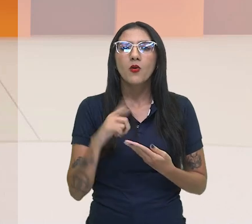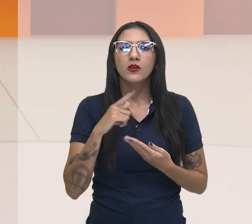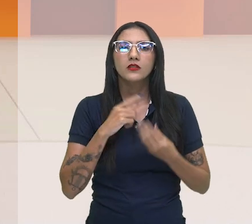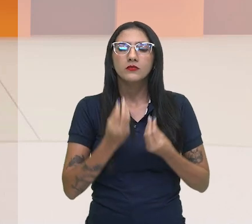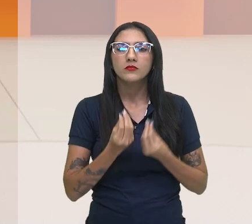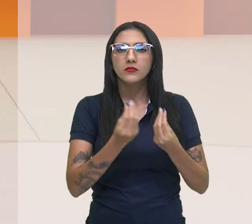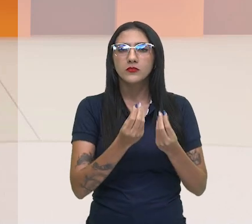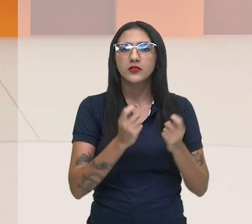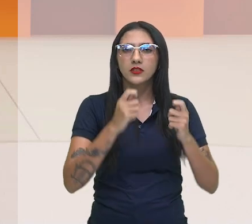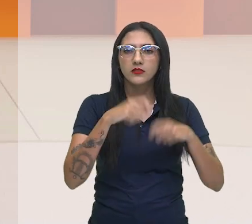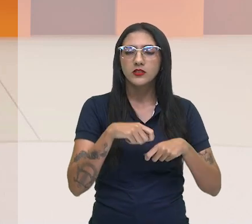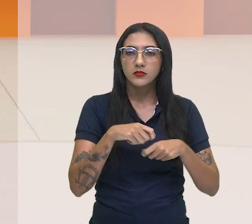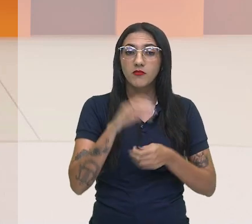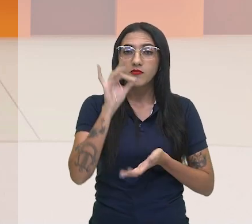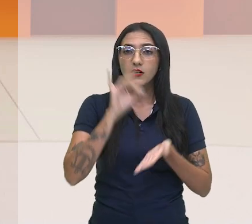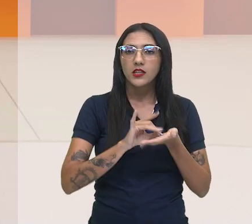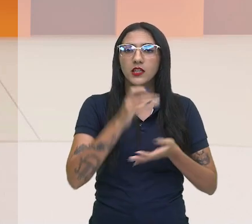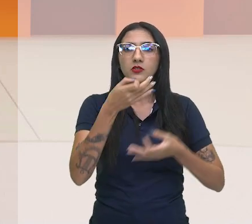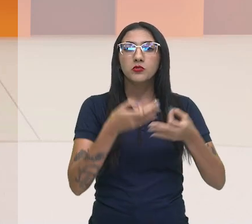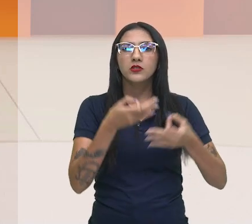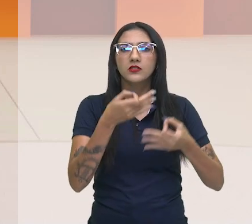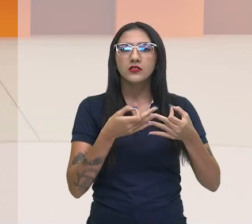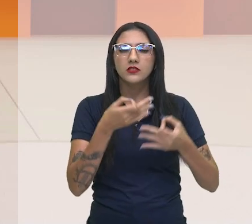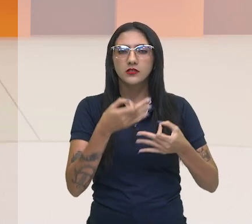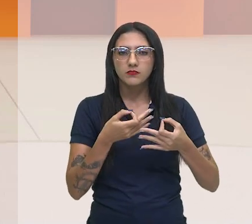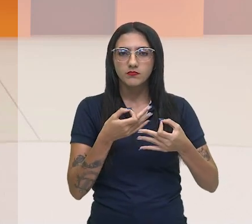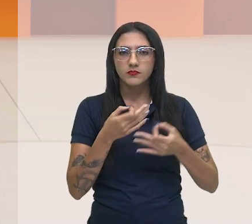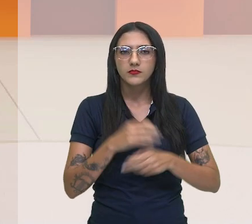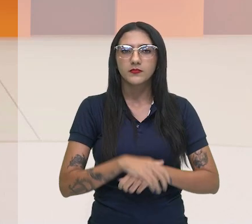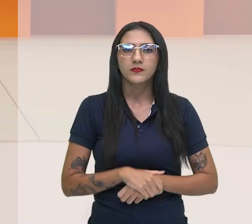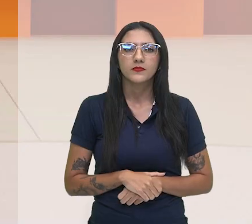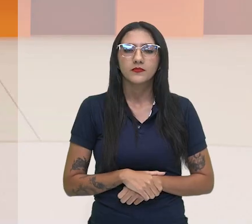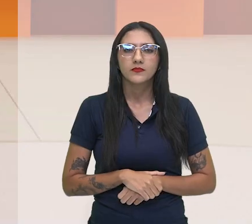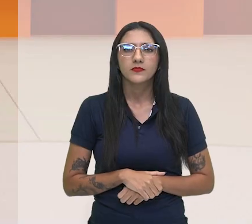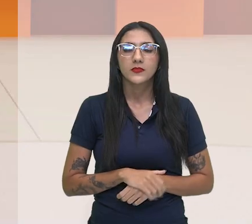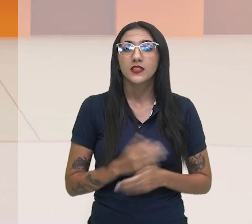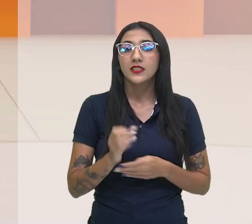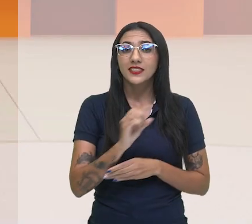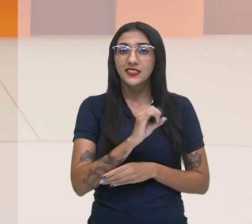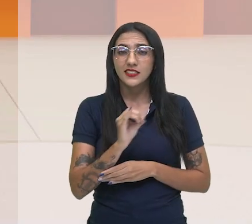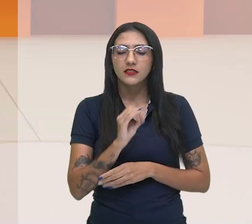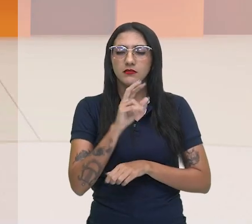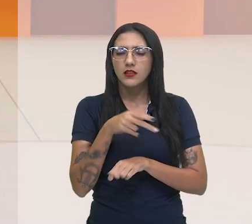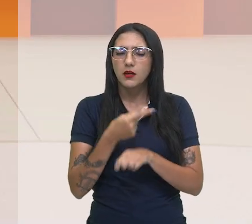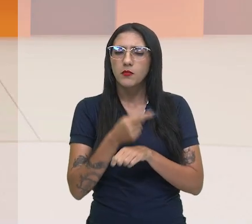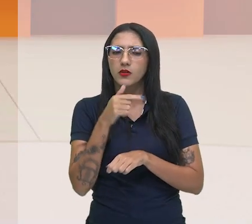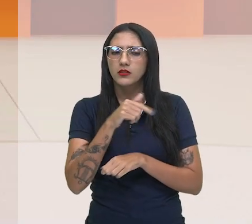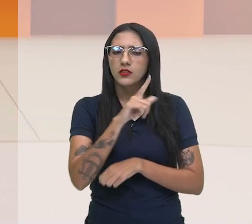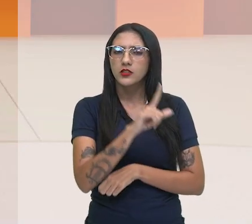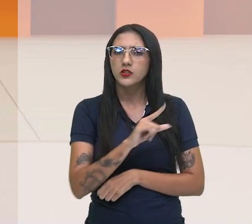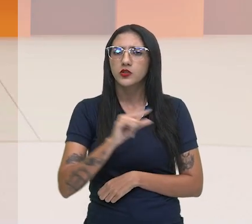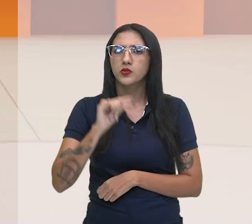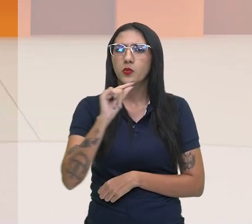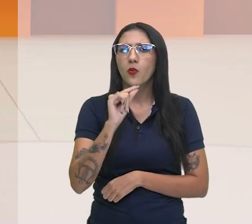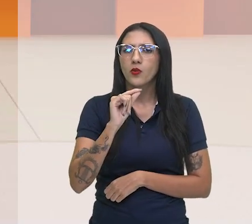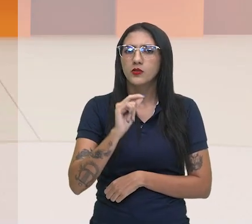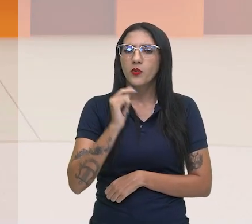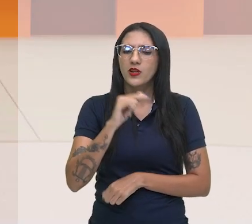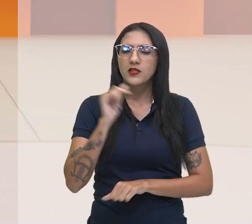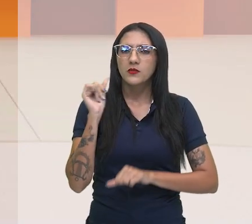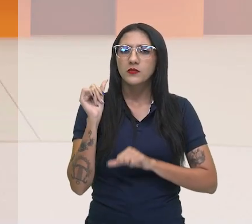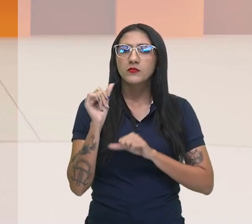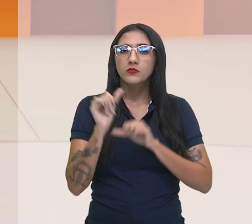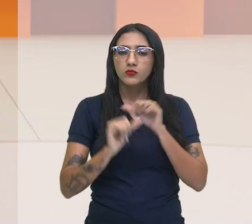confere a ele a legitimidade jurídica. Se depois de eleito esse governante age de